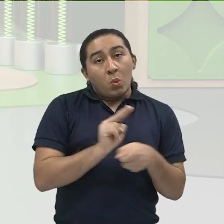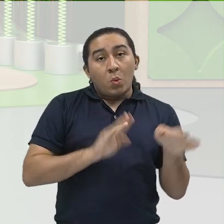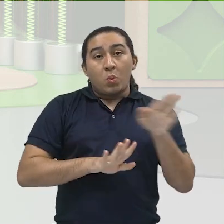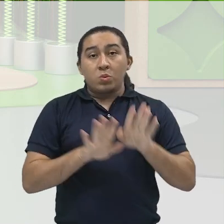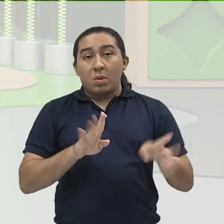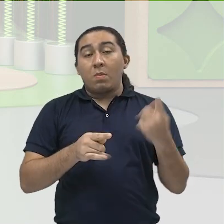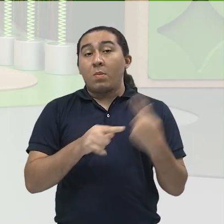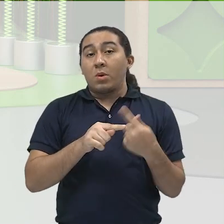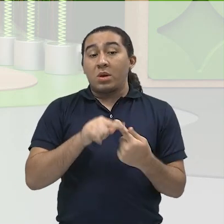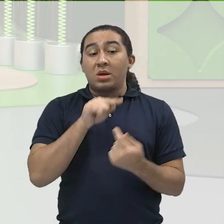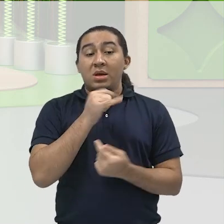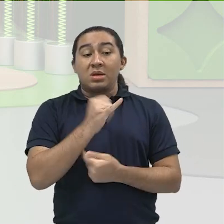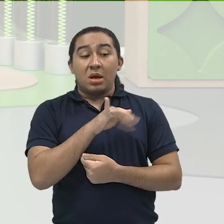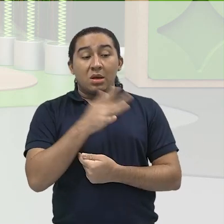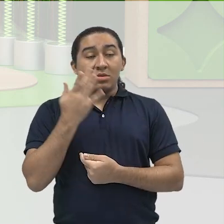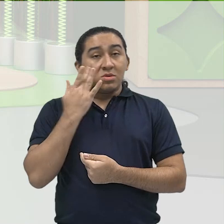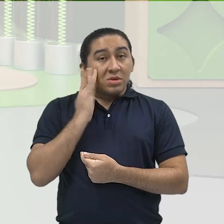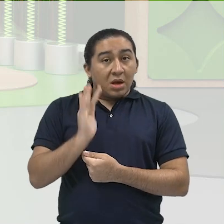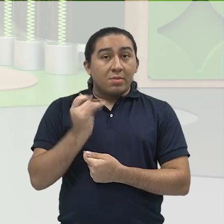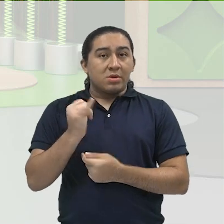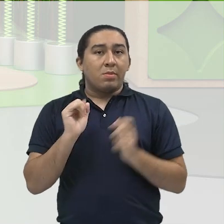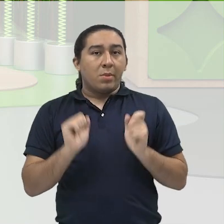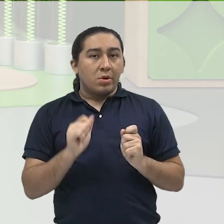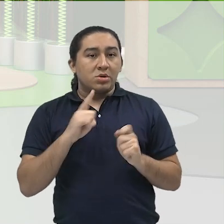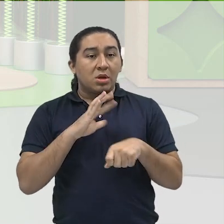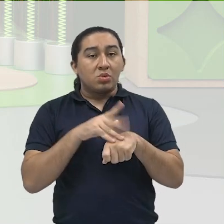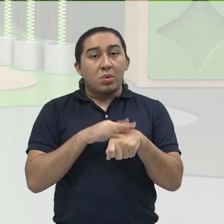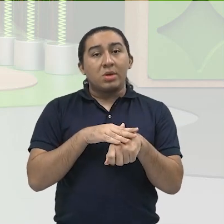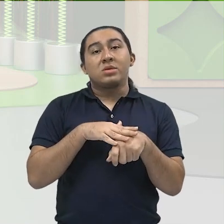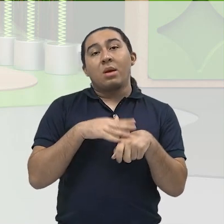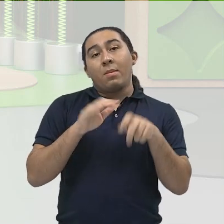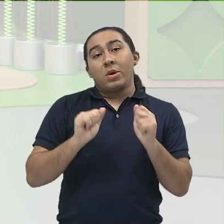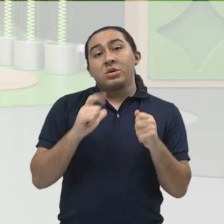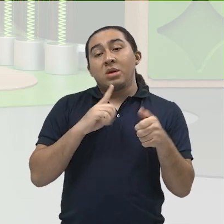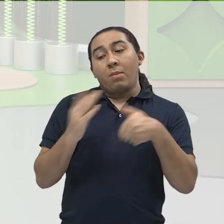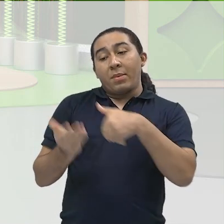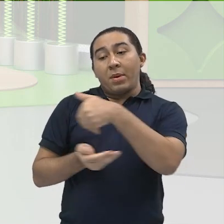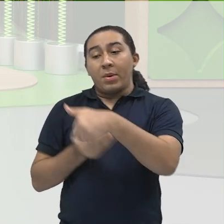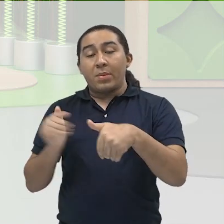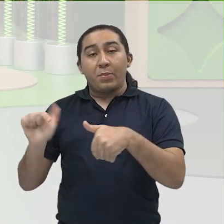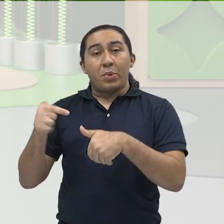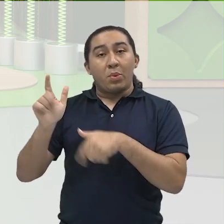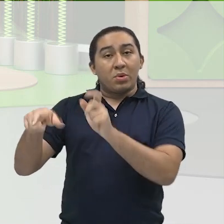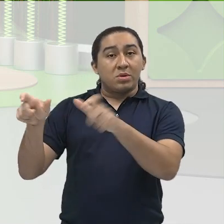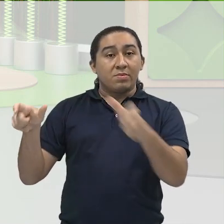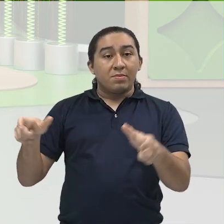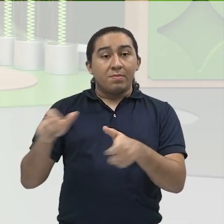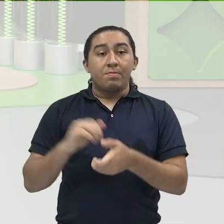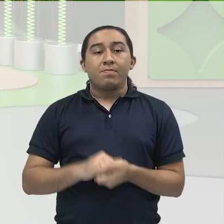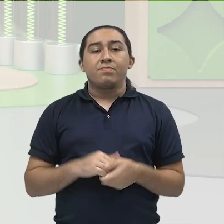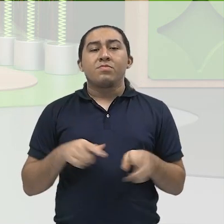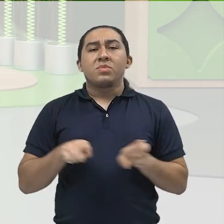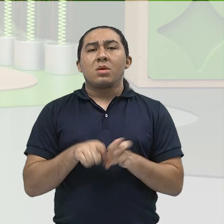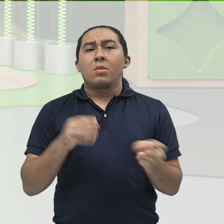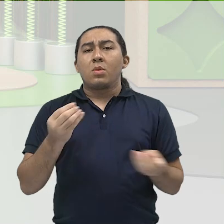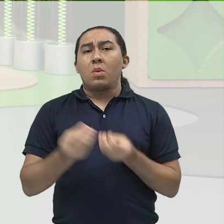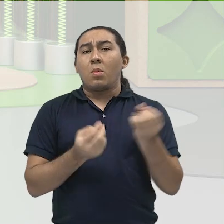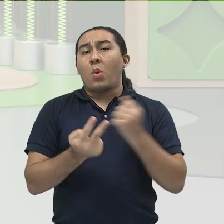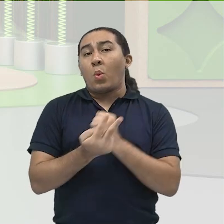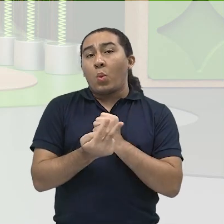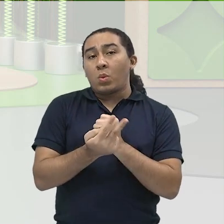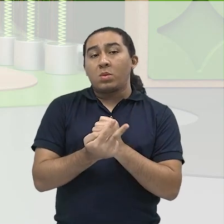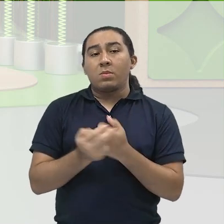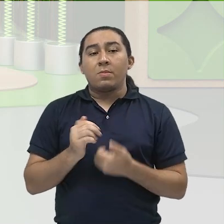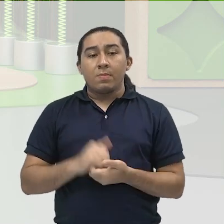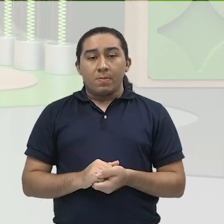não sabem se podem ou não estar contaminados, eles podem transmitir para as suas parceiras. E o tratamento, como é que vai